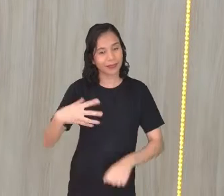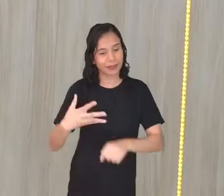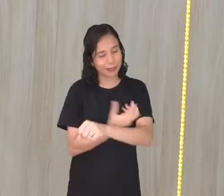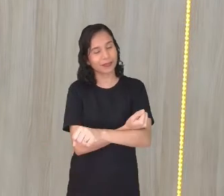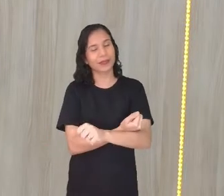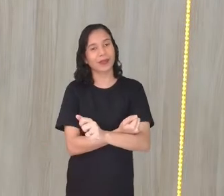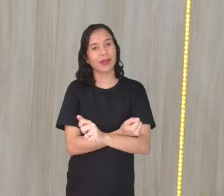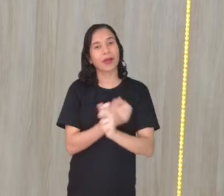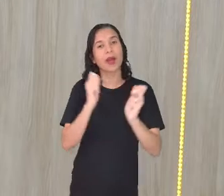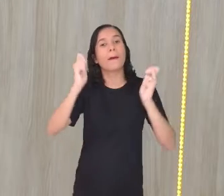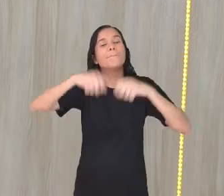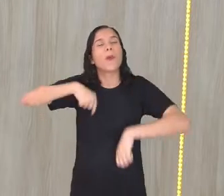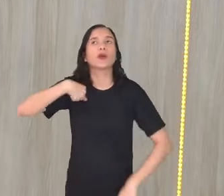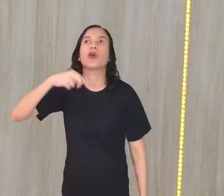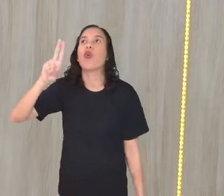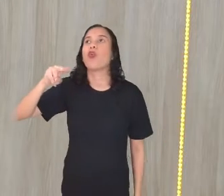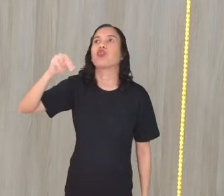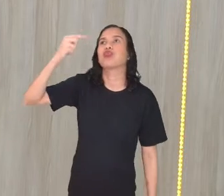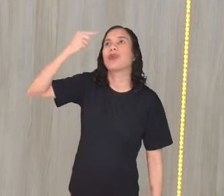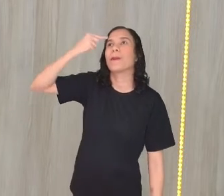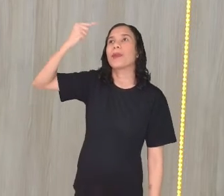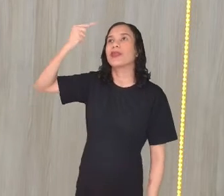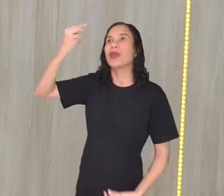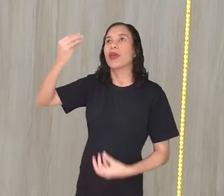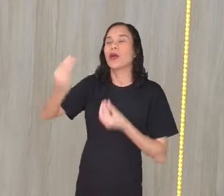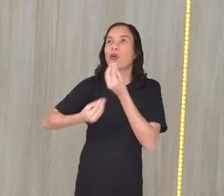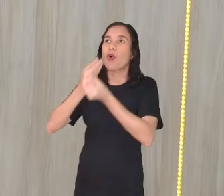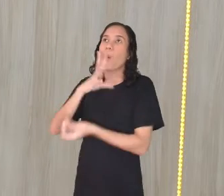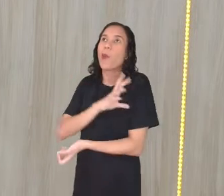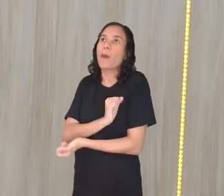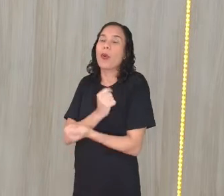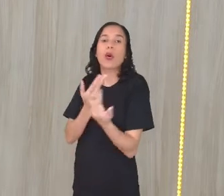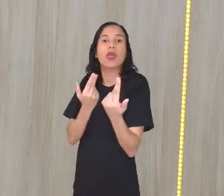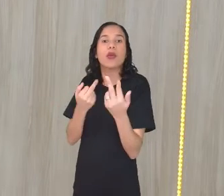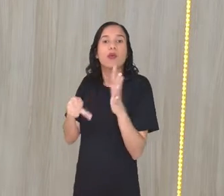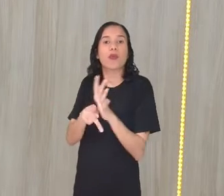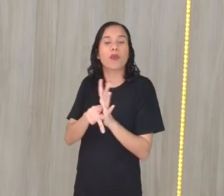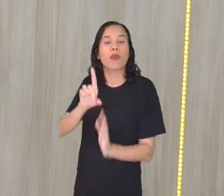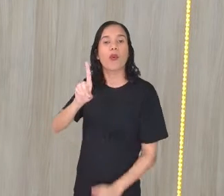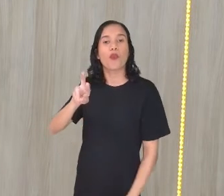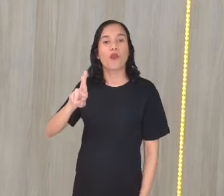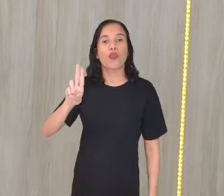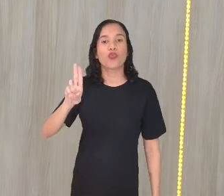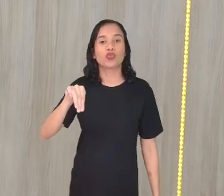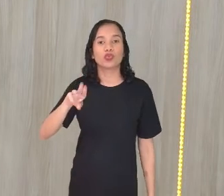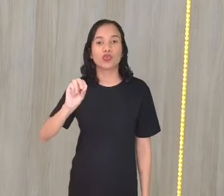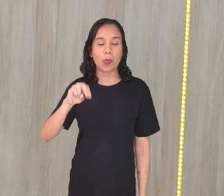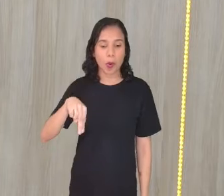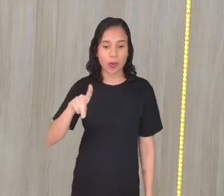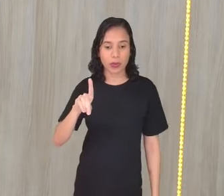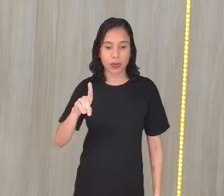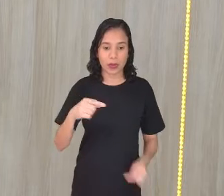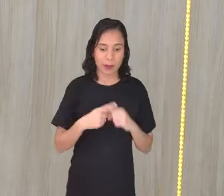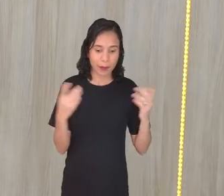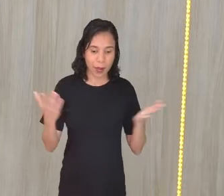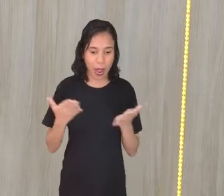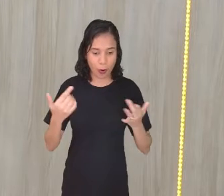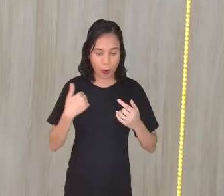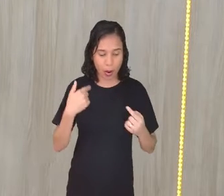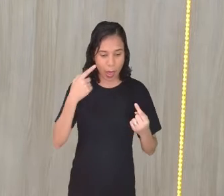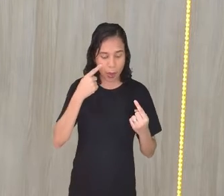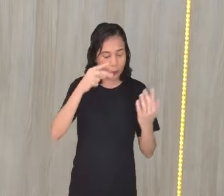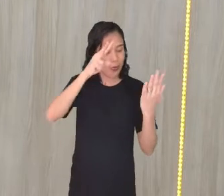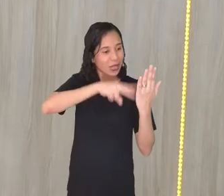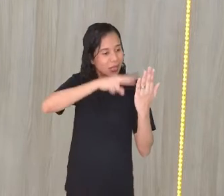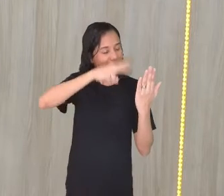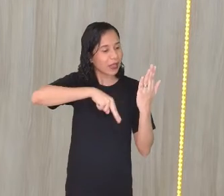Porque pode ser que eu nunca tenha pensado no amor da mesma forma que Drummond pensou. Mas a partir de agora, eu entrei em contato com o texto dele,